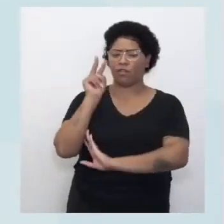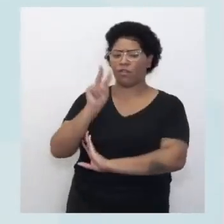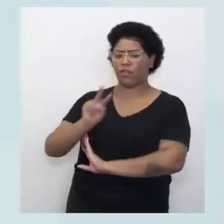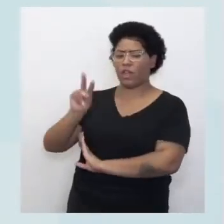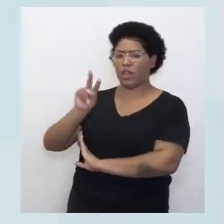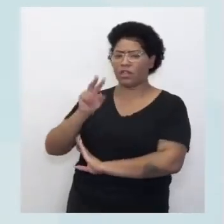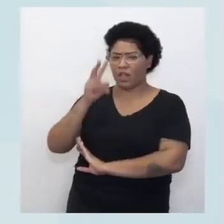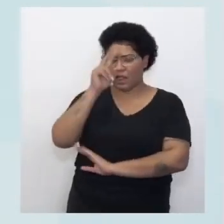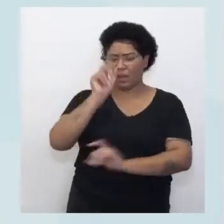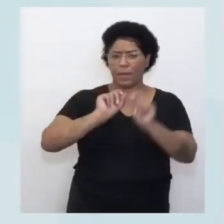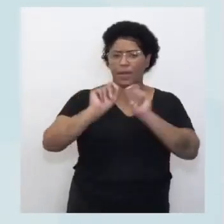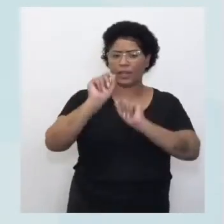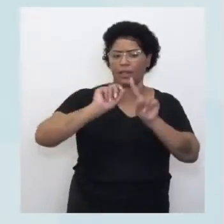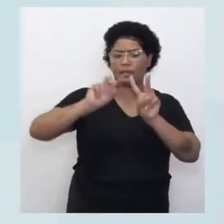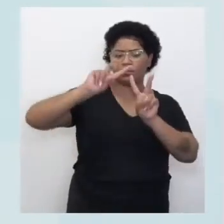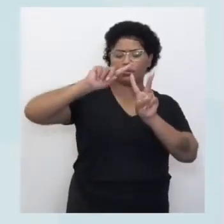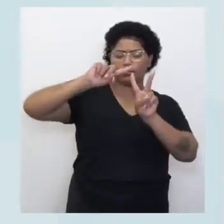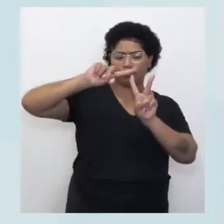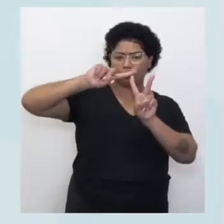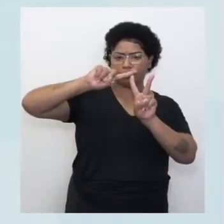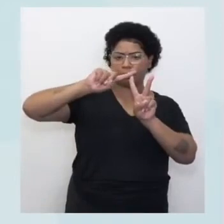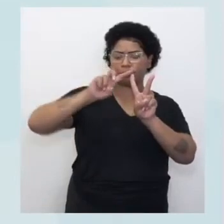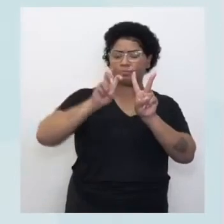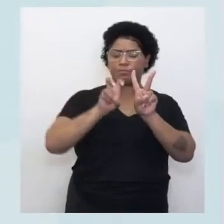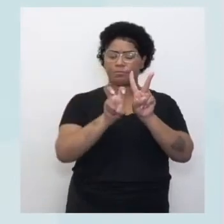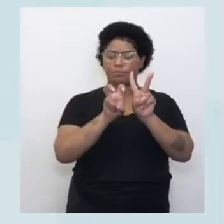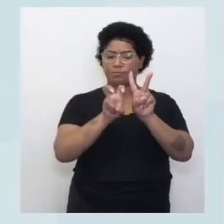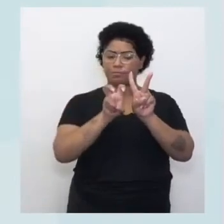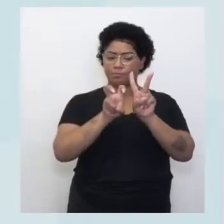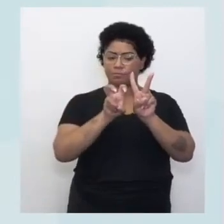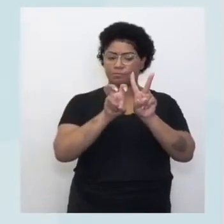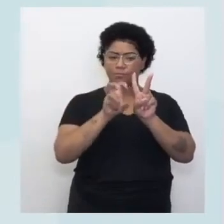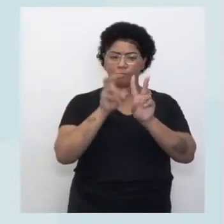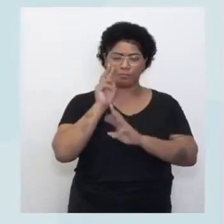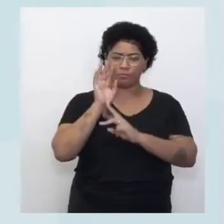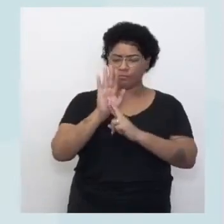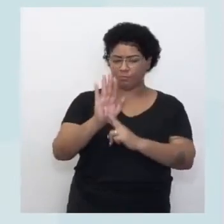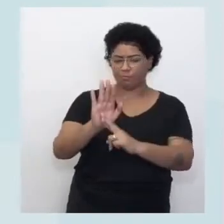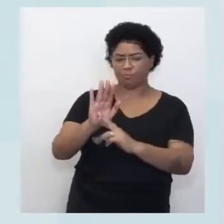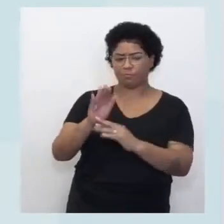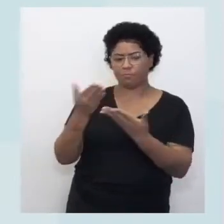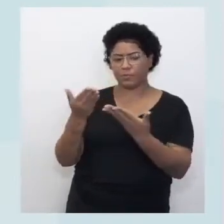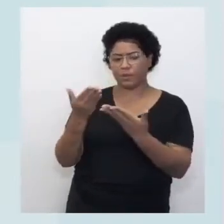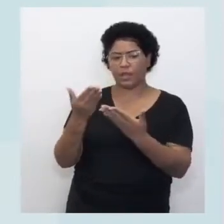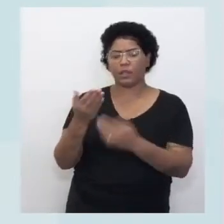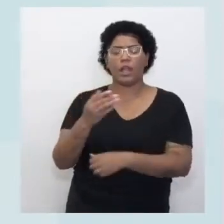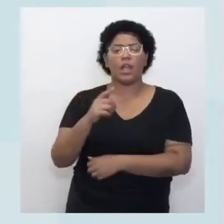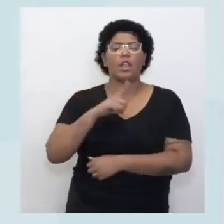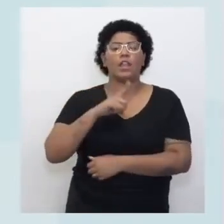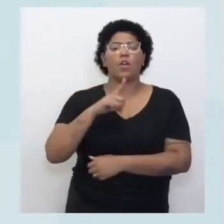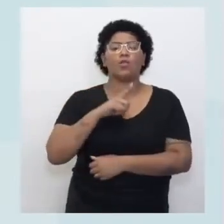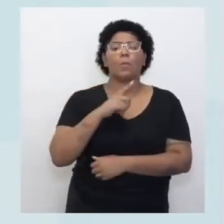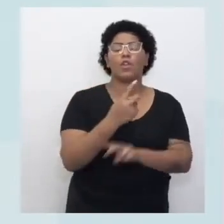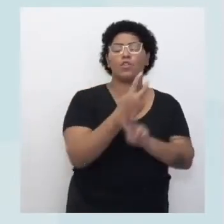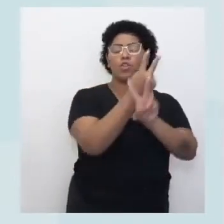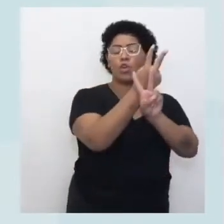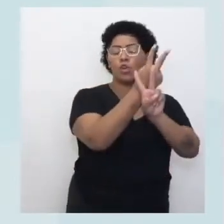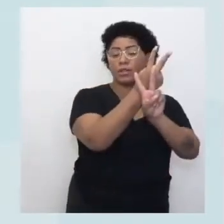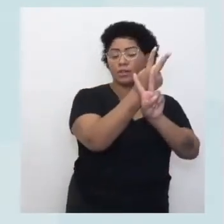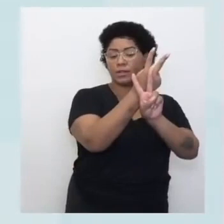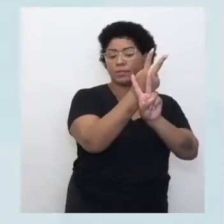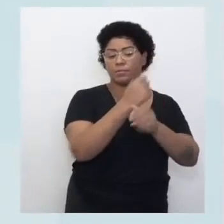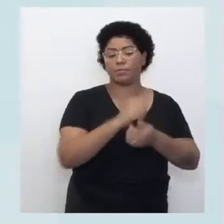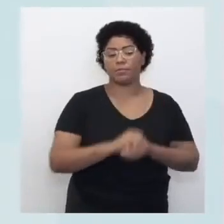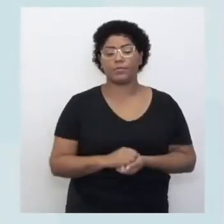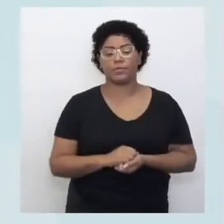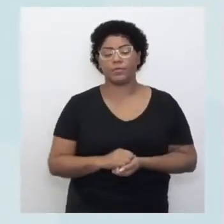Raiz quadrada de 5, não aparecendo nada no índice da raiz, eu tenho o número 2. Não aparecendo